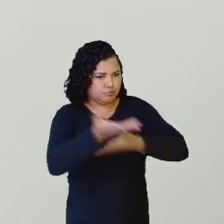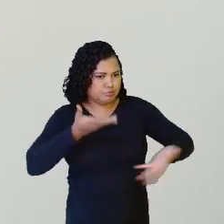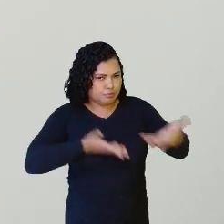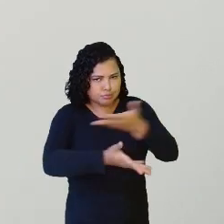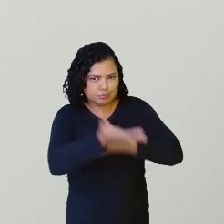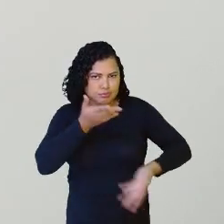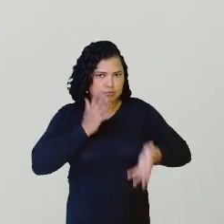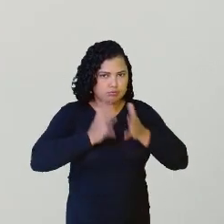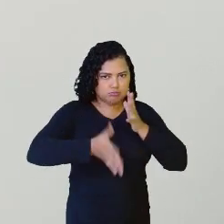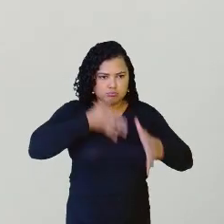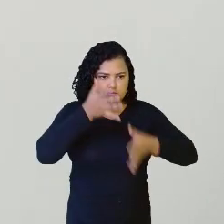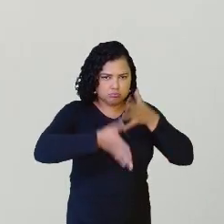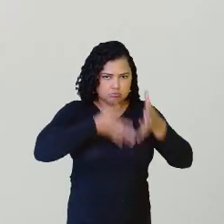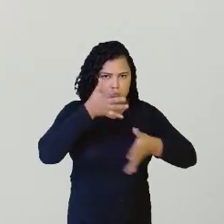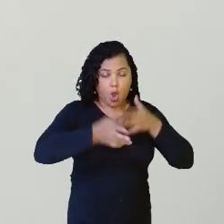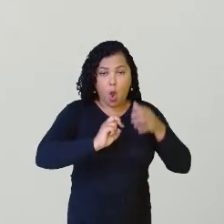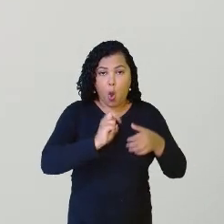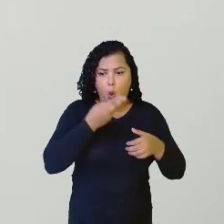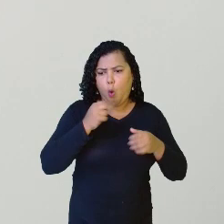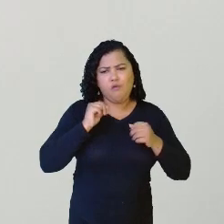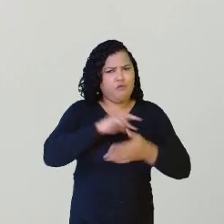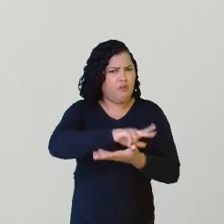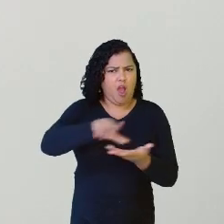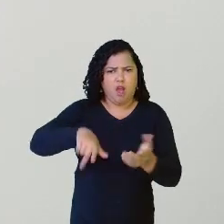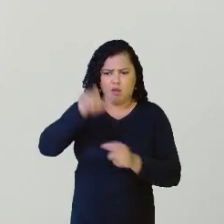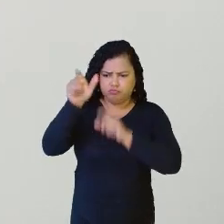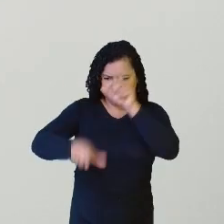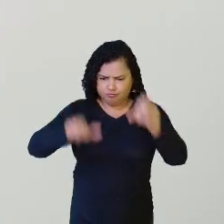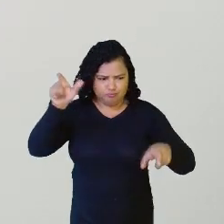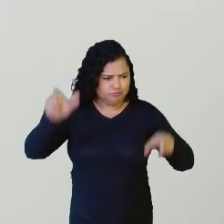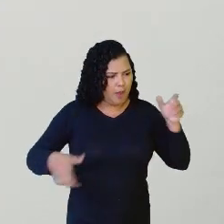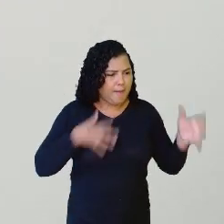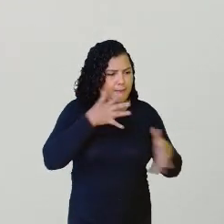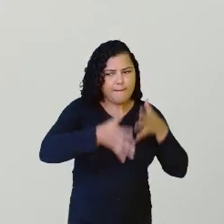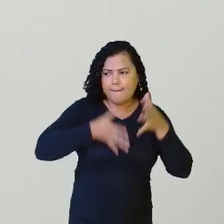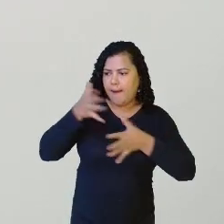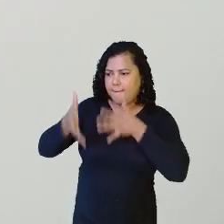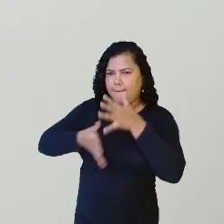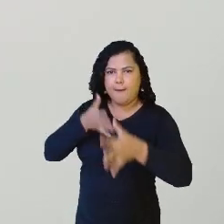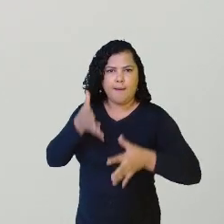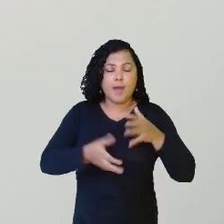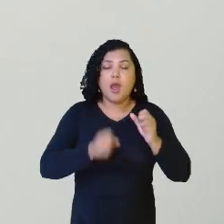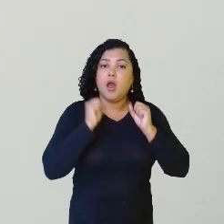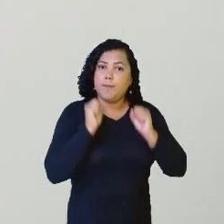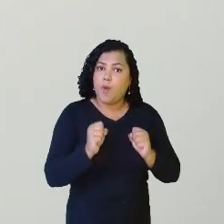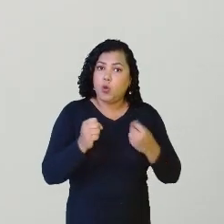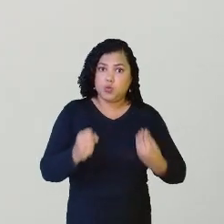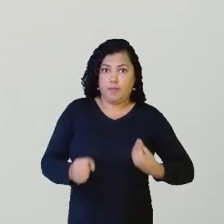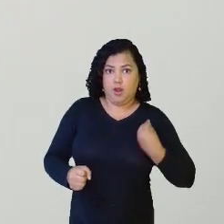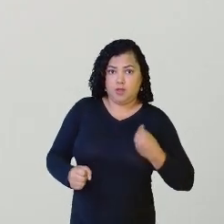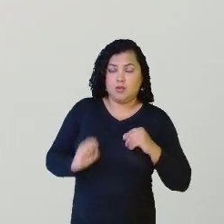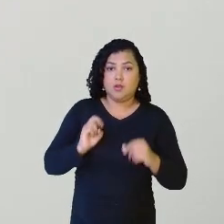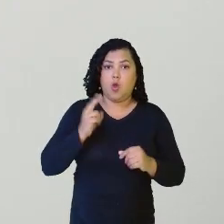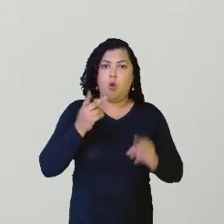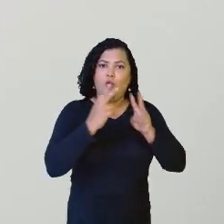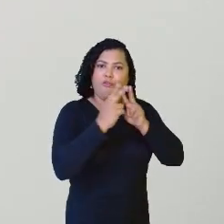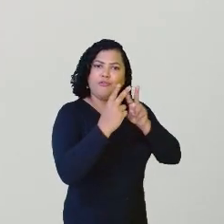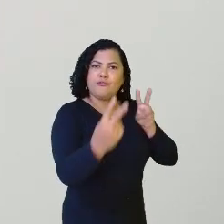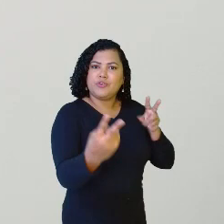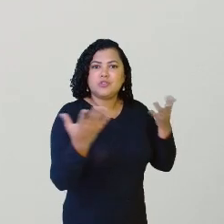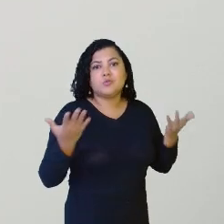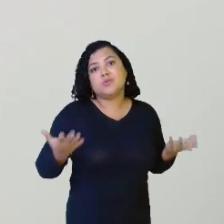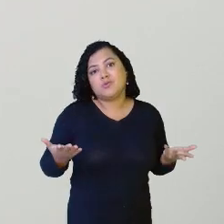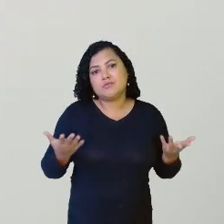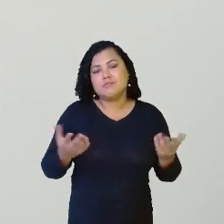com uma pessoa, eu e outra, ou várias pessoas ao mesmo tempo. Eu posso estar presente ou eu posso fazer essa comunicação de